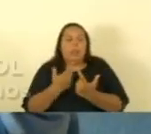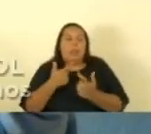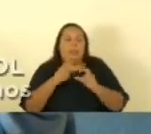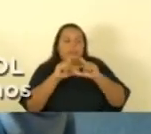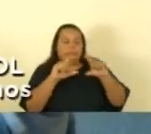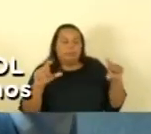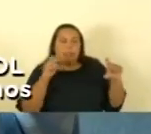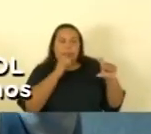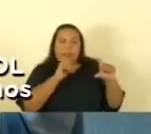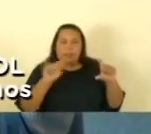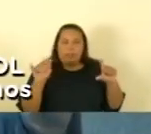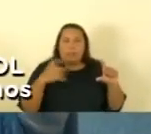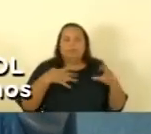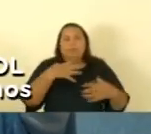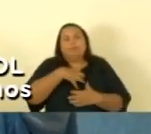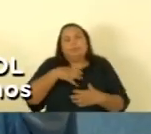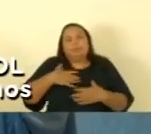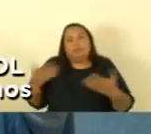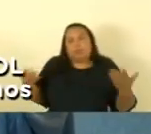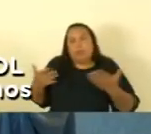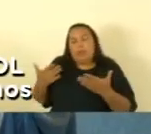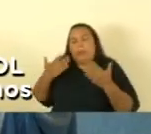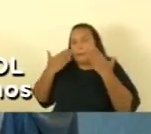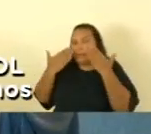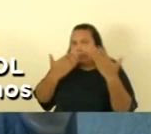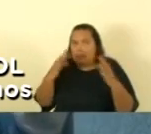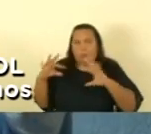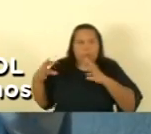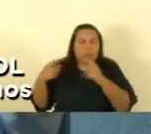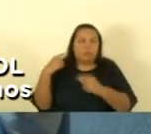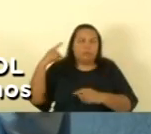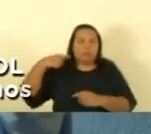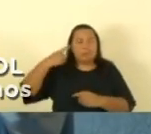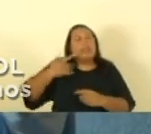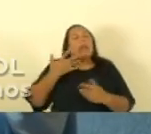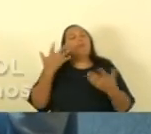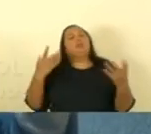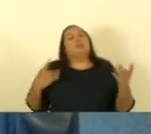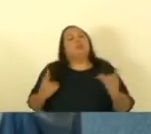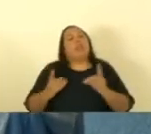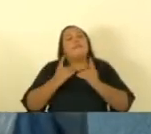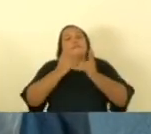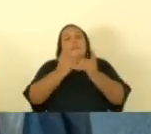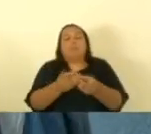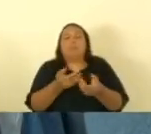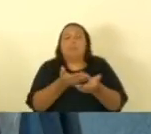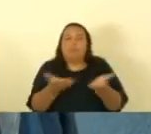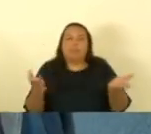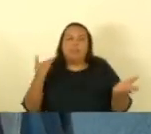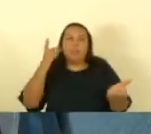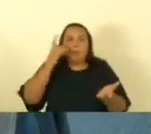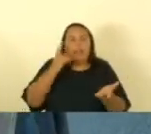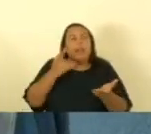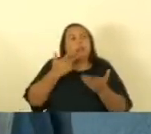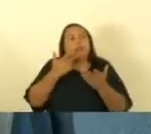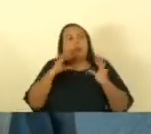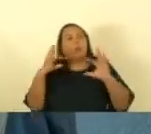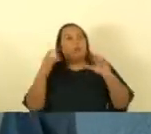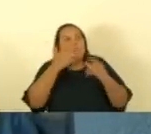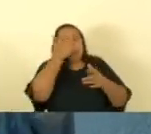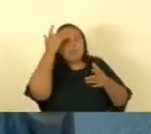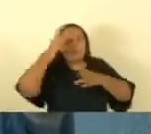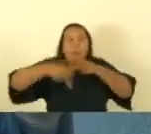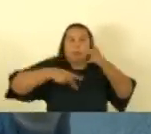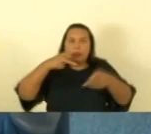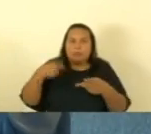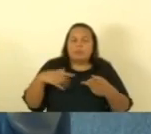que traz esse sentimento colocado nesta casa e que se soma aí a todos os outros esforços dos demais poderes do Estado do Espírito Santo